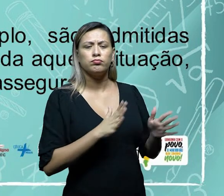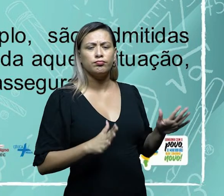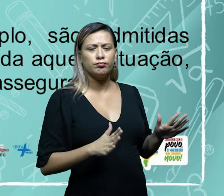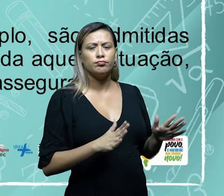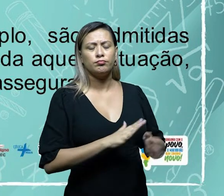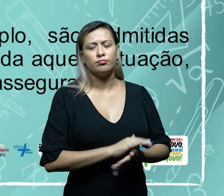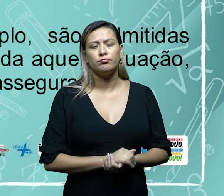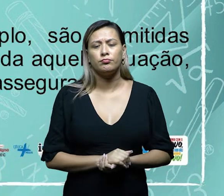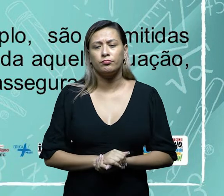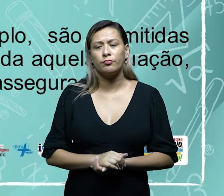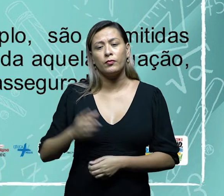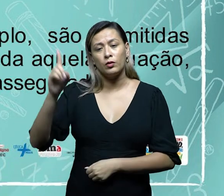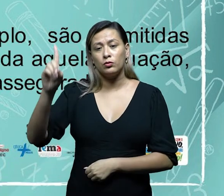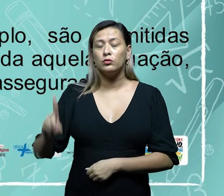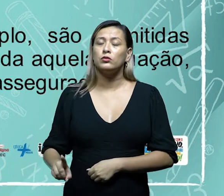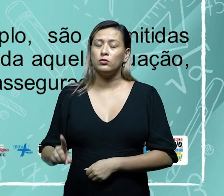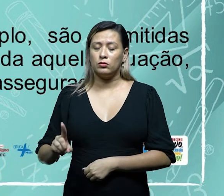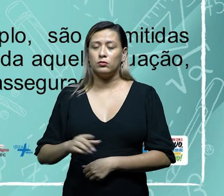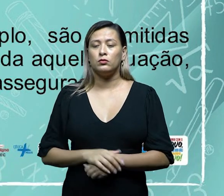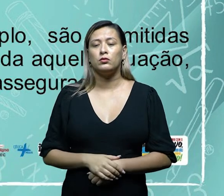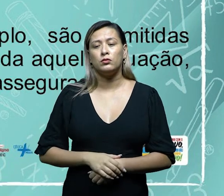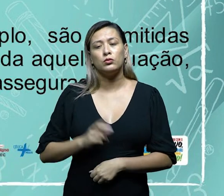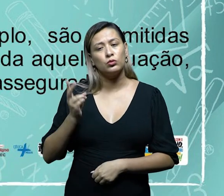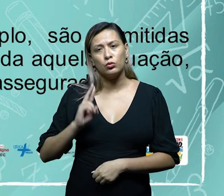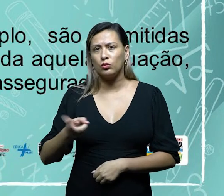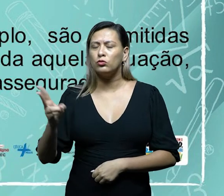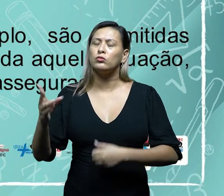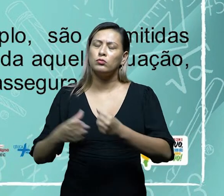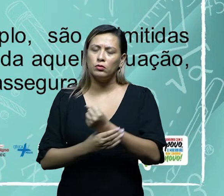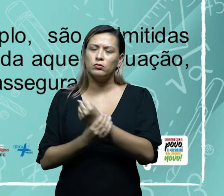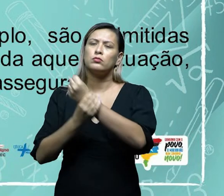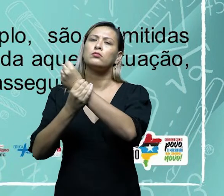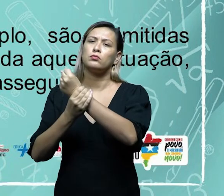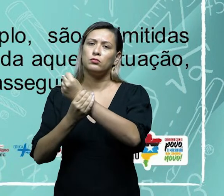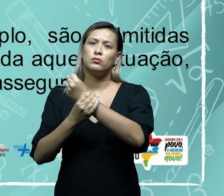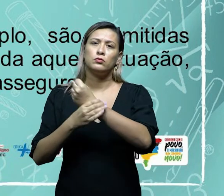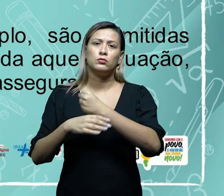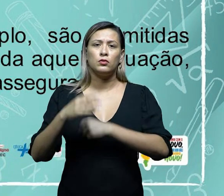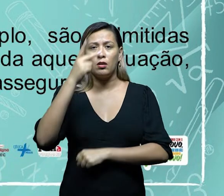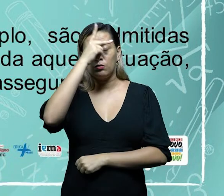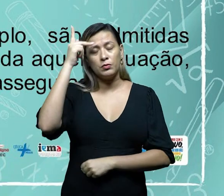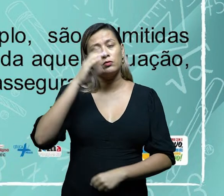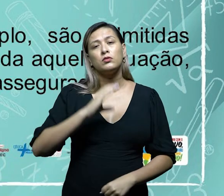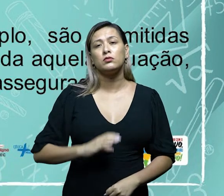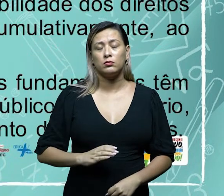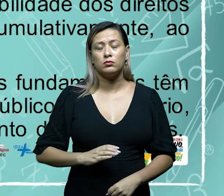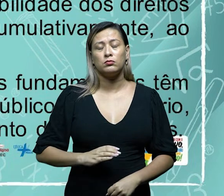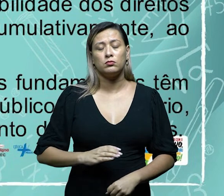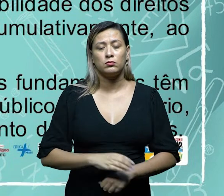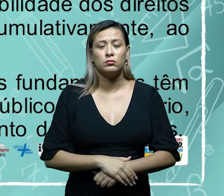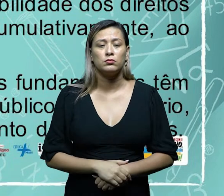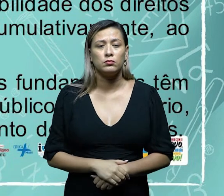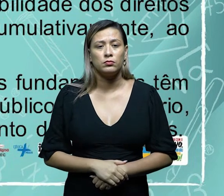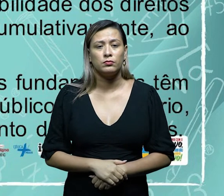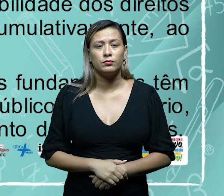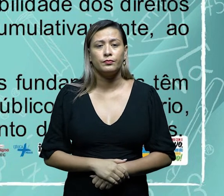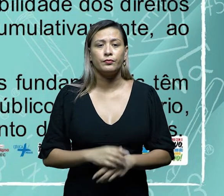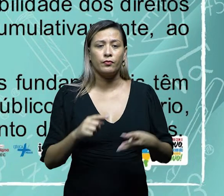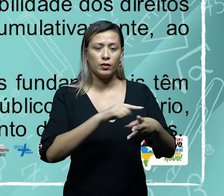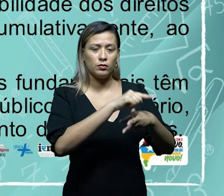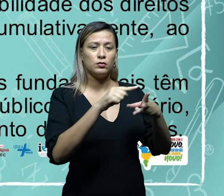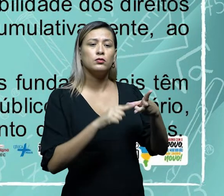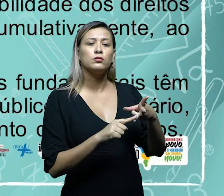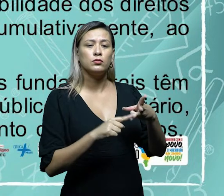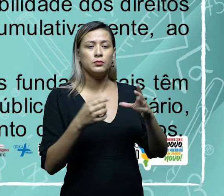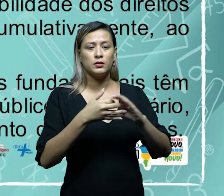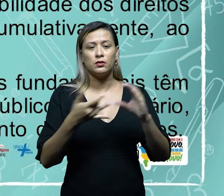né, aqueles direitos eles voltam a ser plenamente assegurados a todo cidadão, a todo ser humano. As nossas 3 últimas